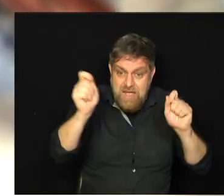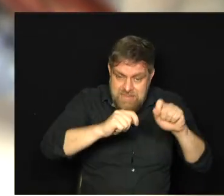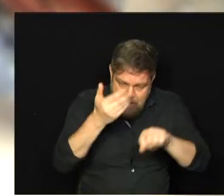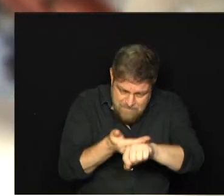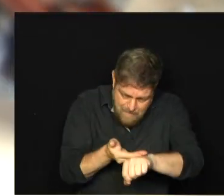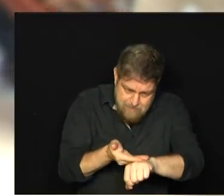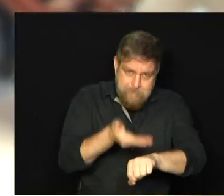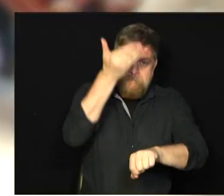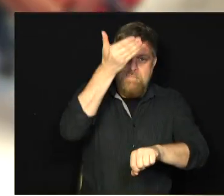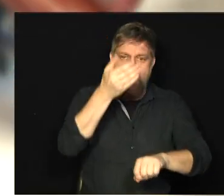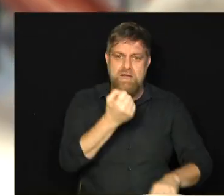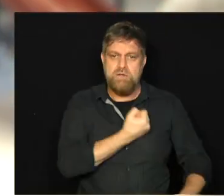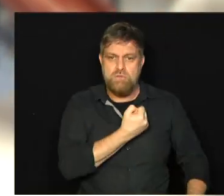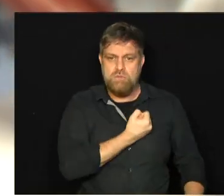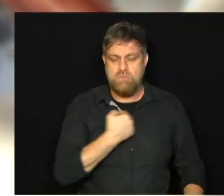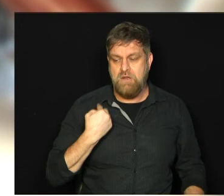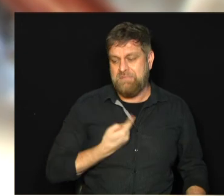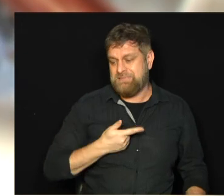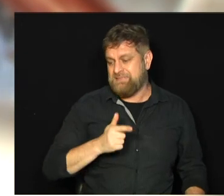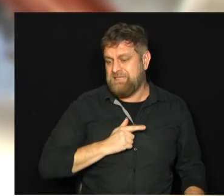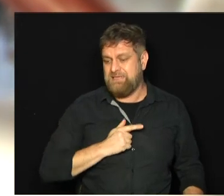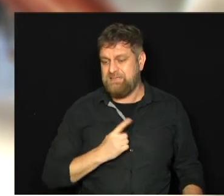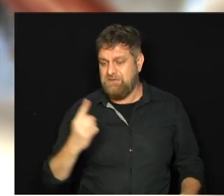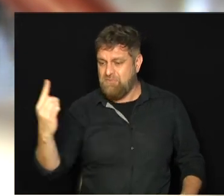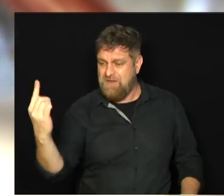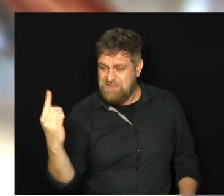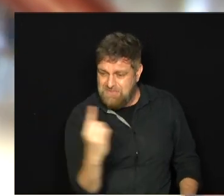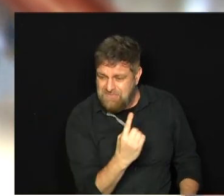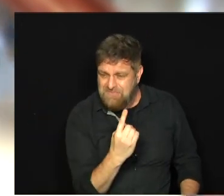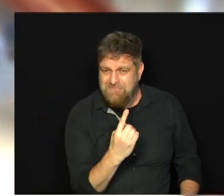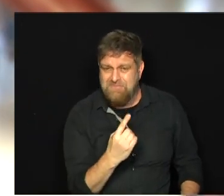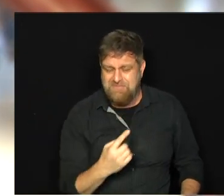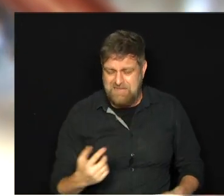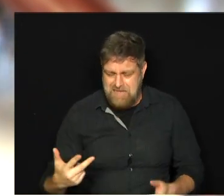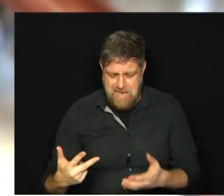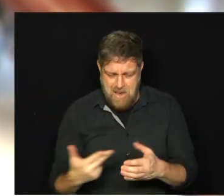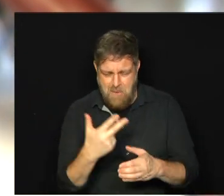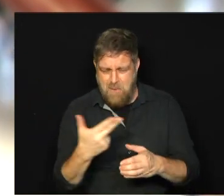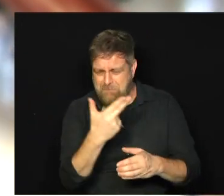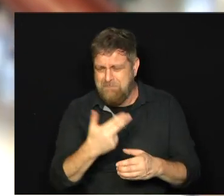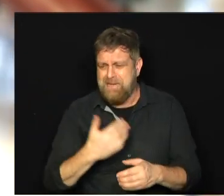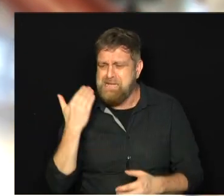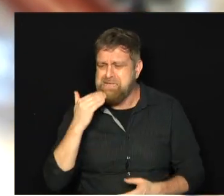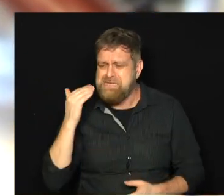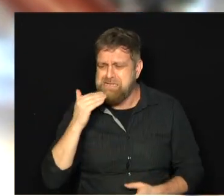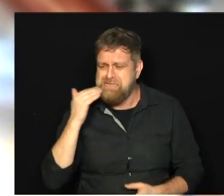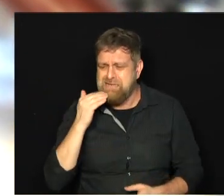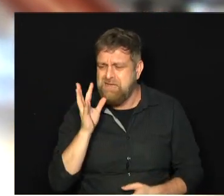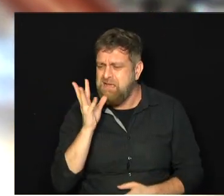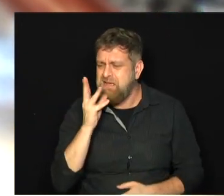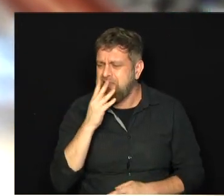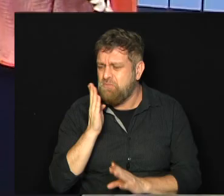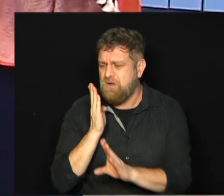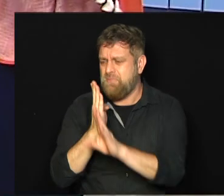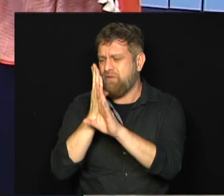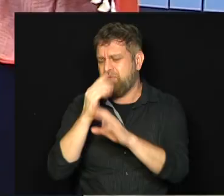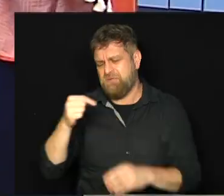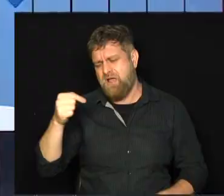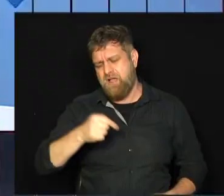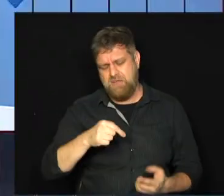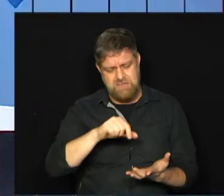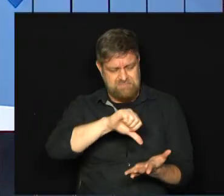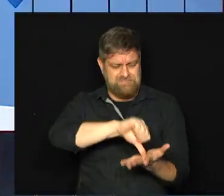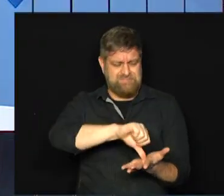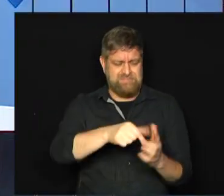Poderia ir mais se a gente não recebesse caso mal operado, diagnóstico tardio, etc. Quando chega aí já está uma